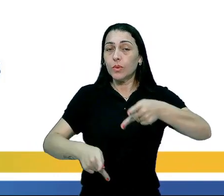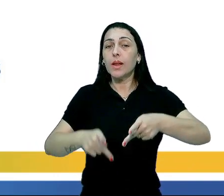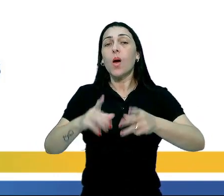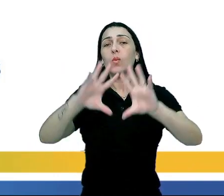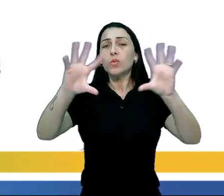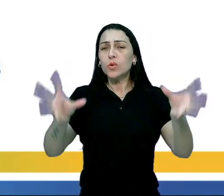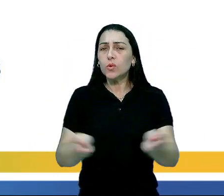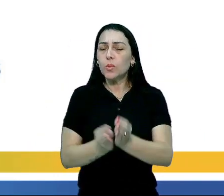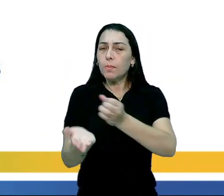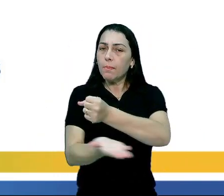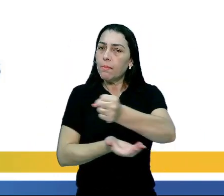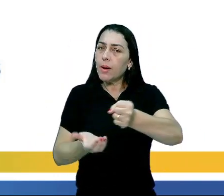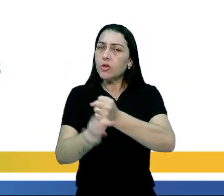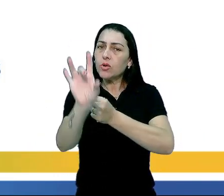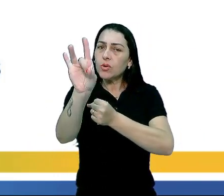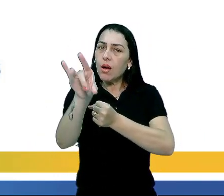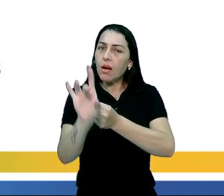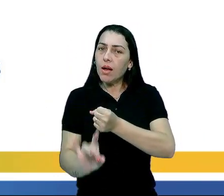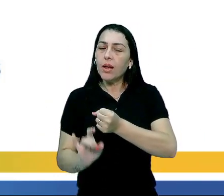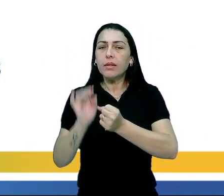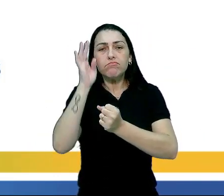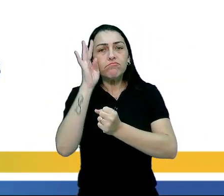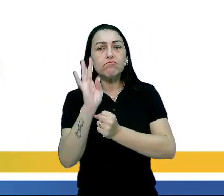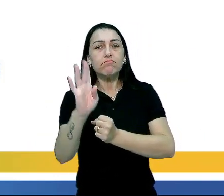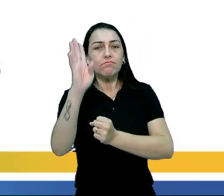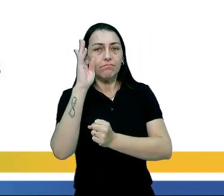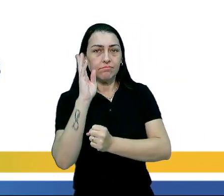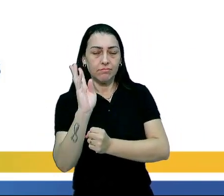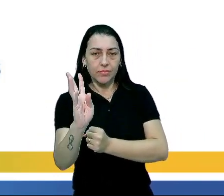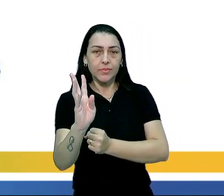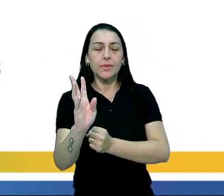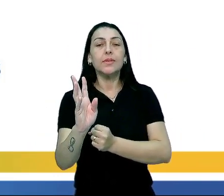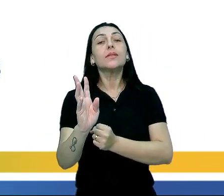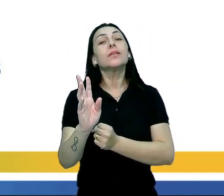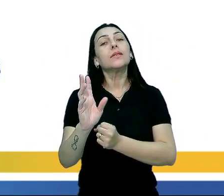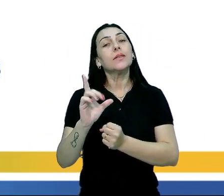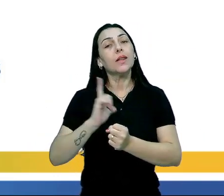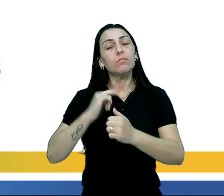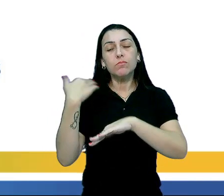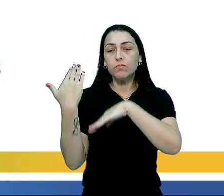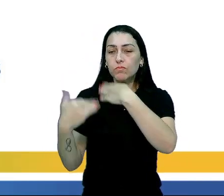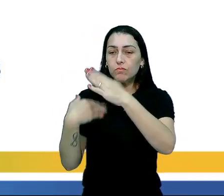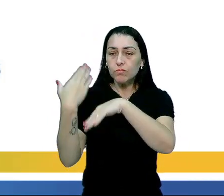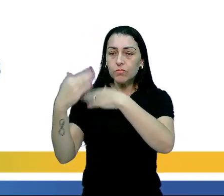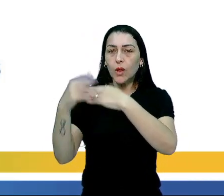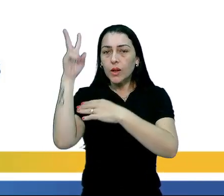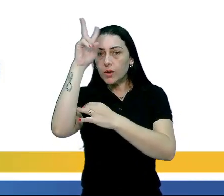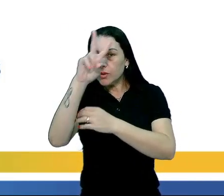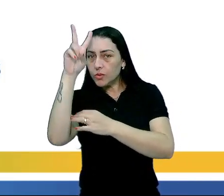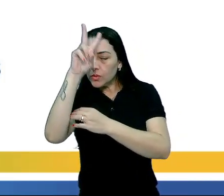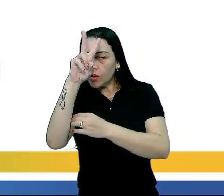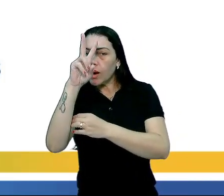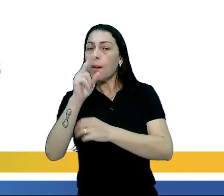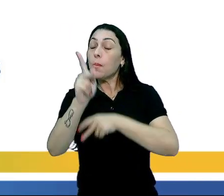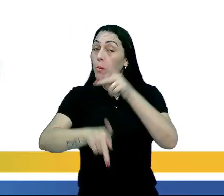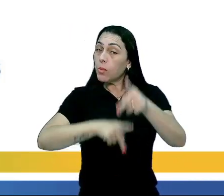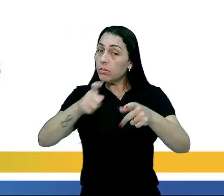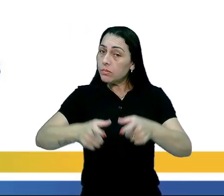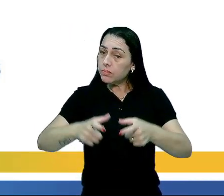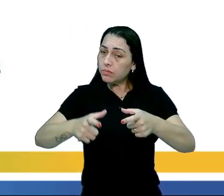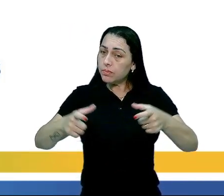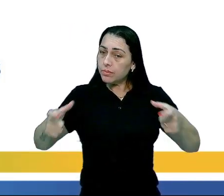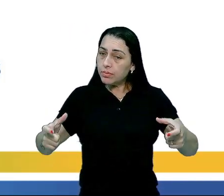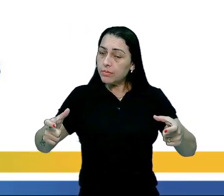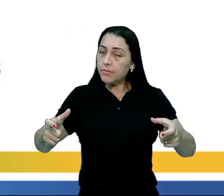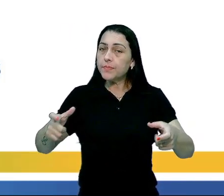um resumo básico de cada uma dessas teorias que vieram aí se desenvolvendo ao longo da história conforme a população